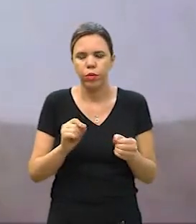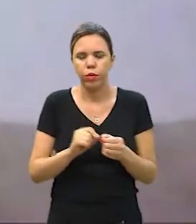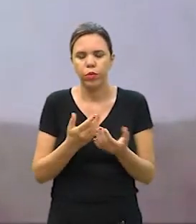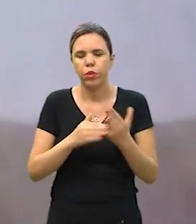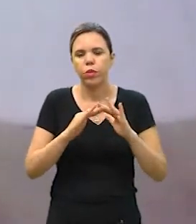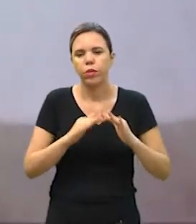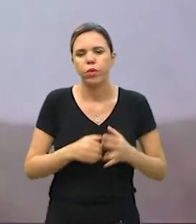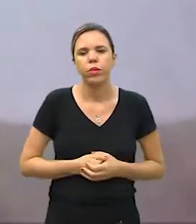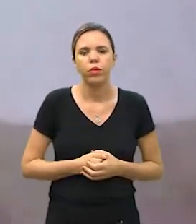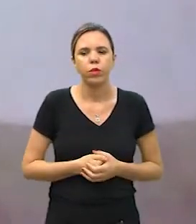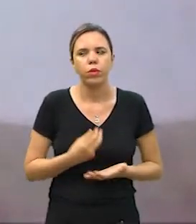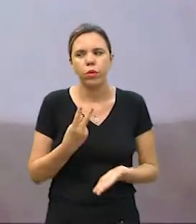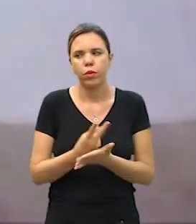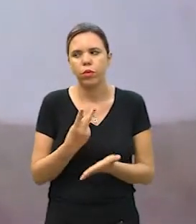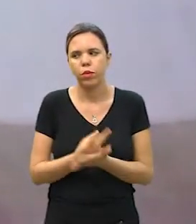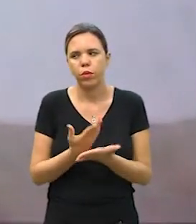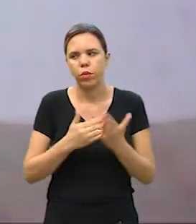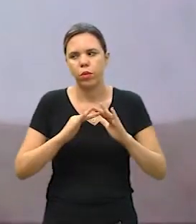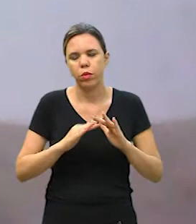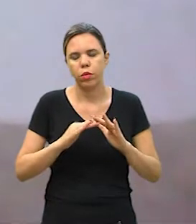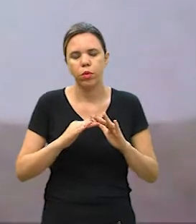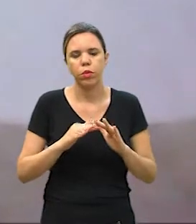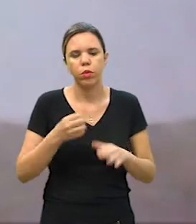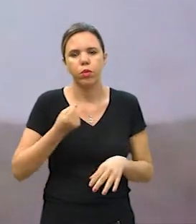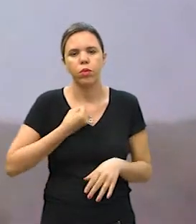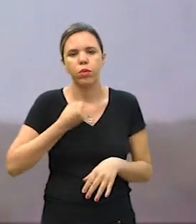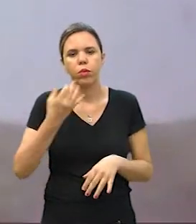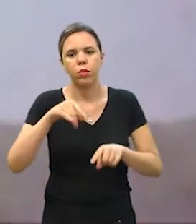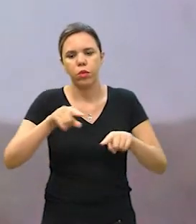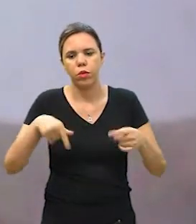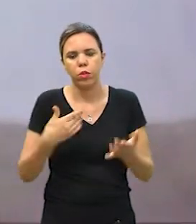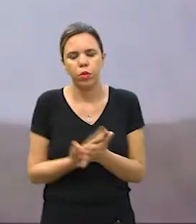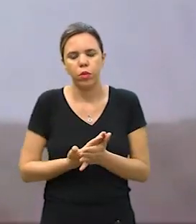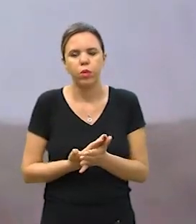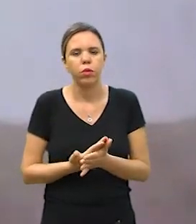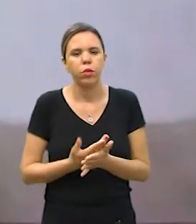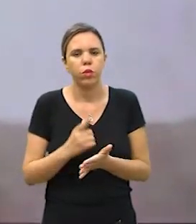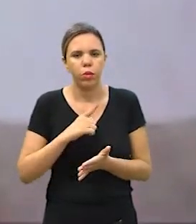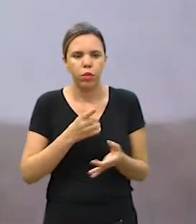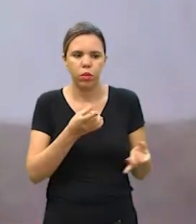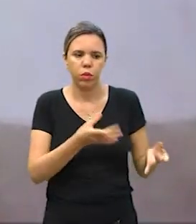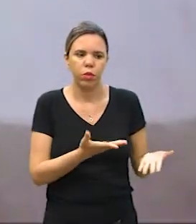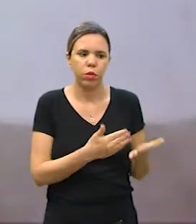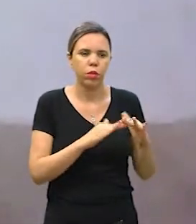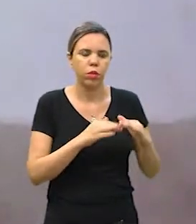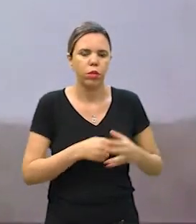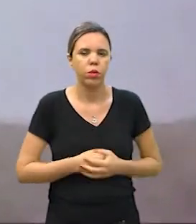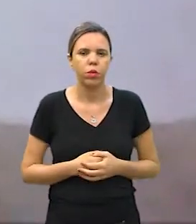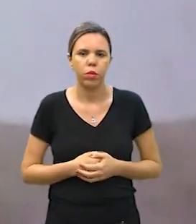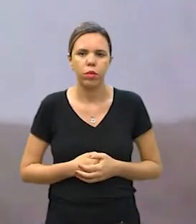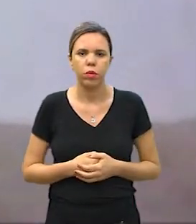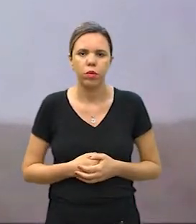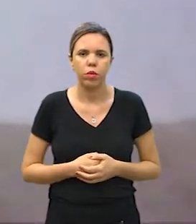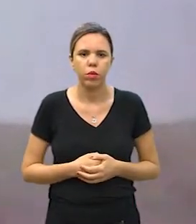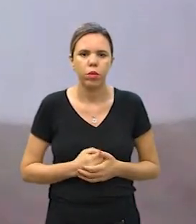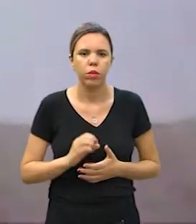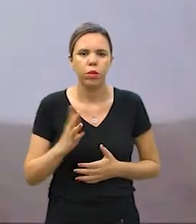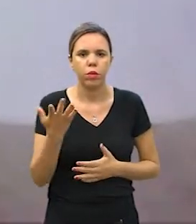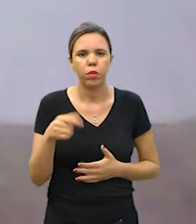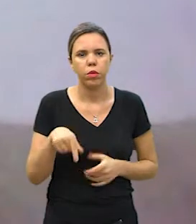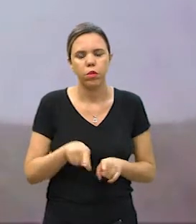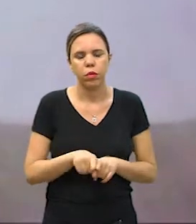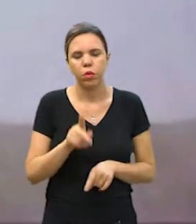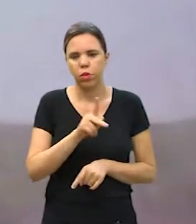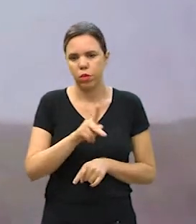ficar na escola, na mesma escola, com o mesmo número de sala de aulas? Então, uma parte tem que sair dessa escola. Então, acontece